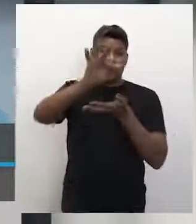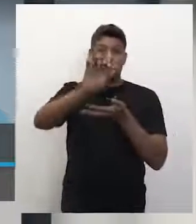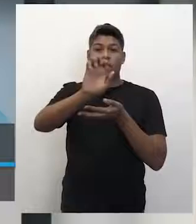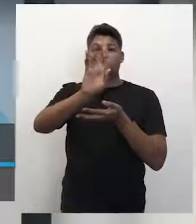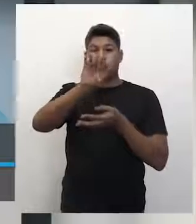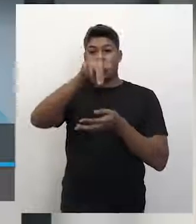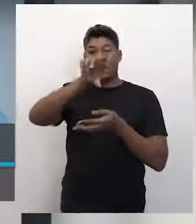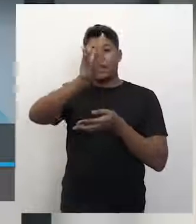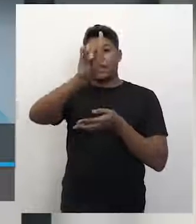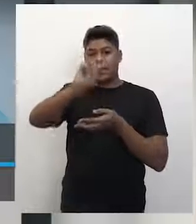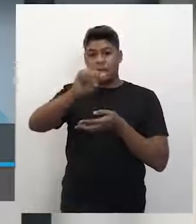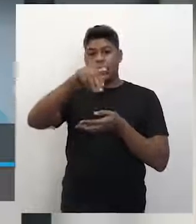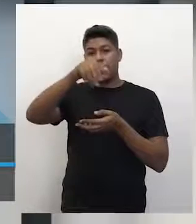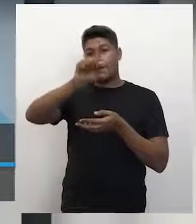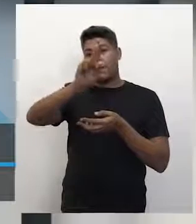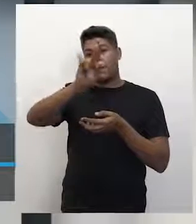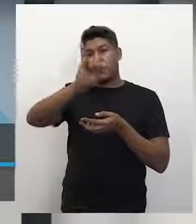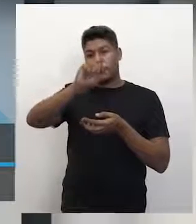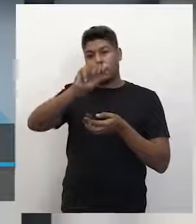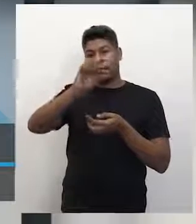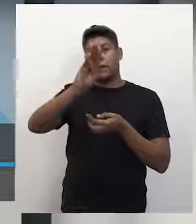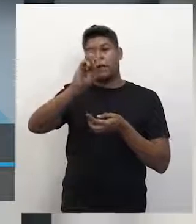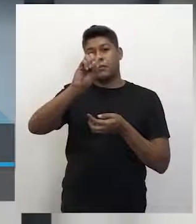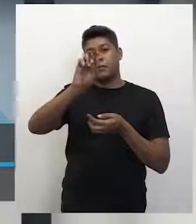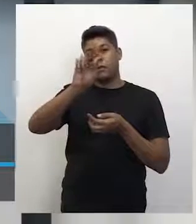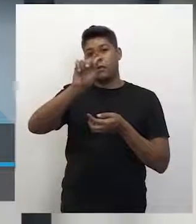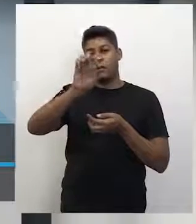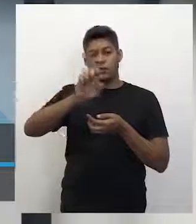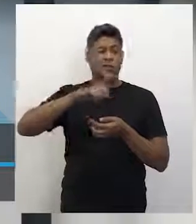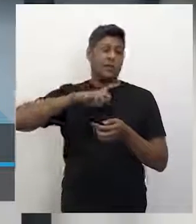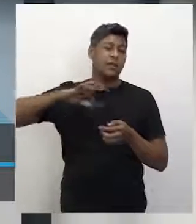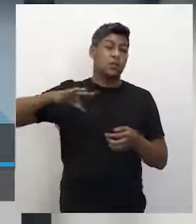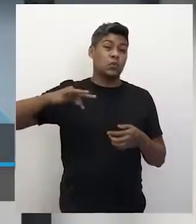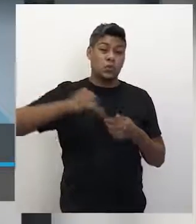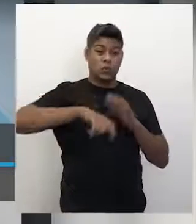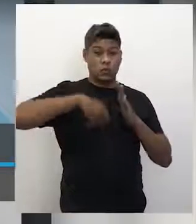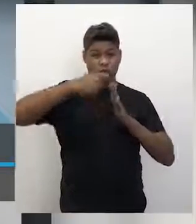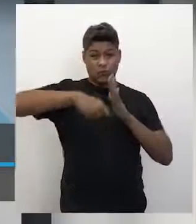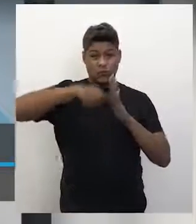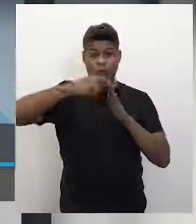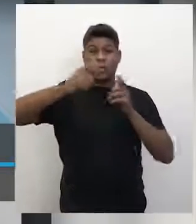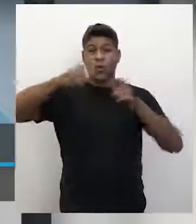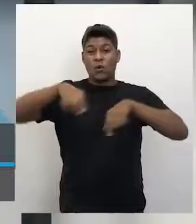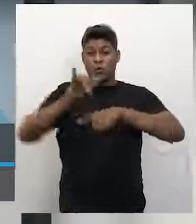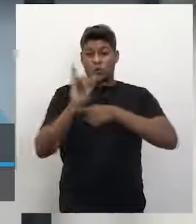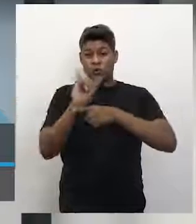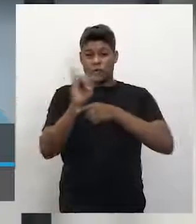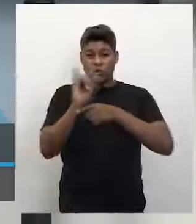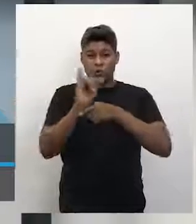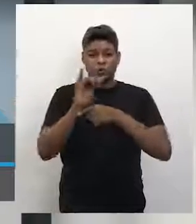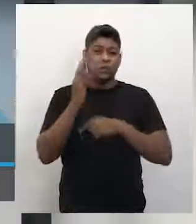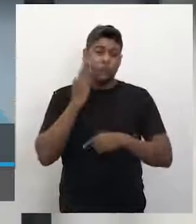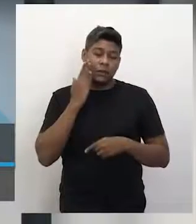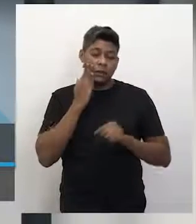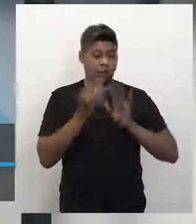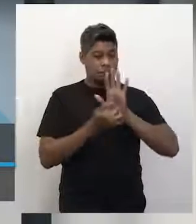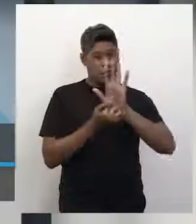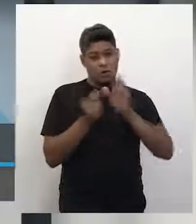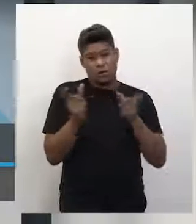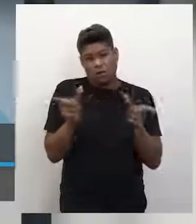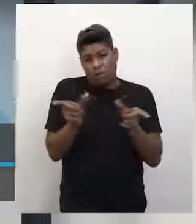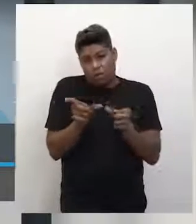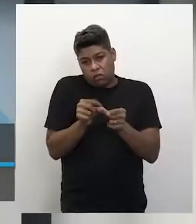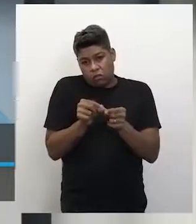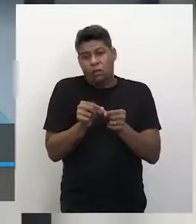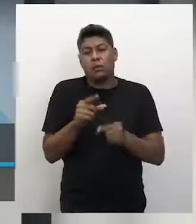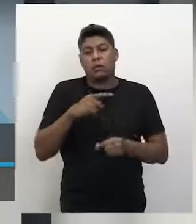Maria Borges, o canal, tá? E aí tem todos os vídeos, aí o que acontece? Às vezes tem vídeos que são super longos, eu passo só um trechinho, fica